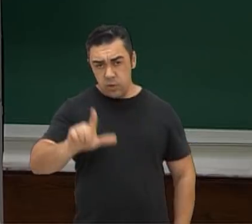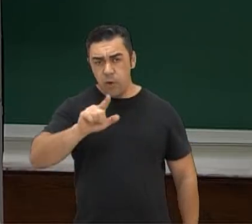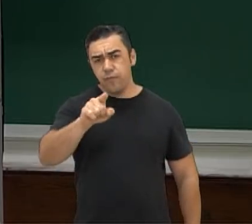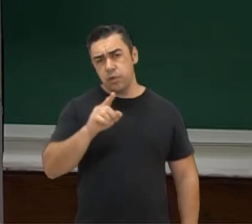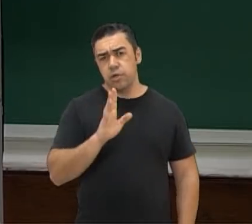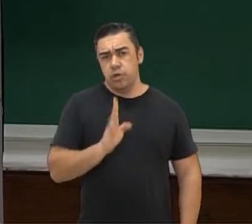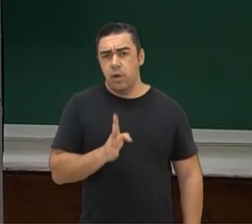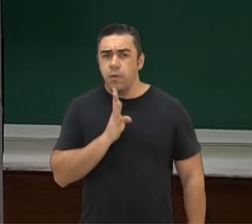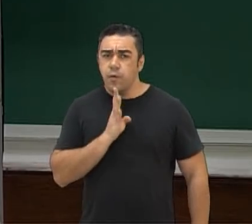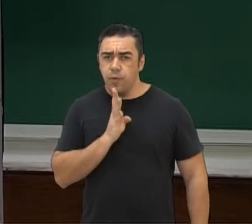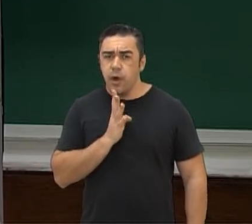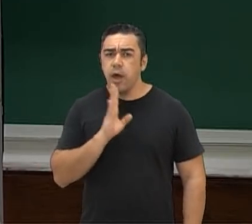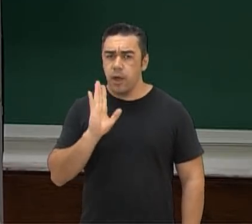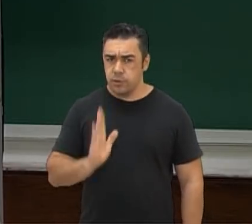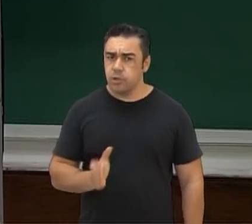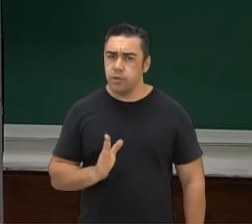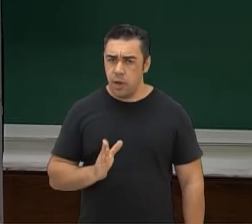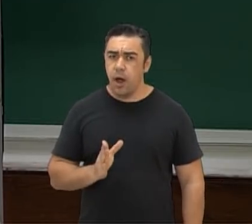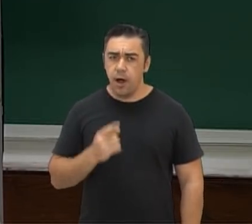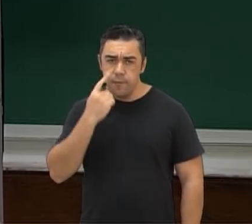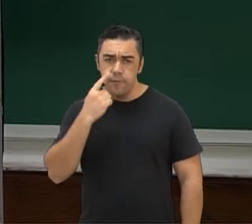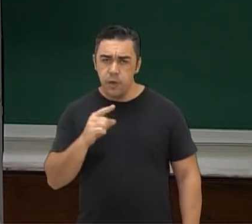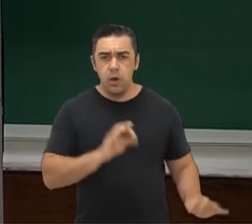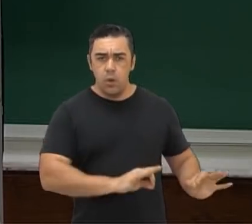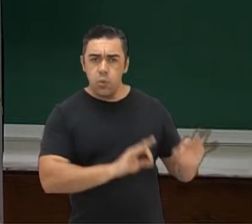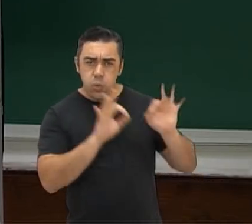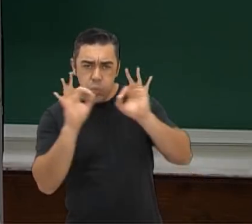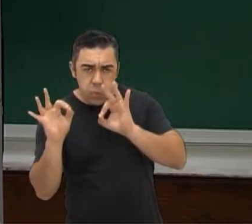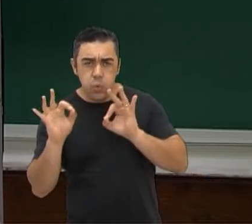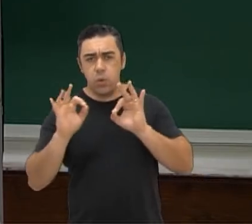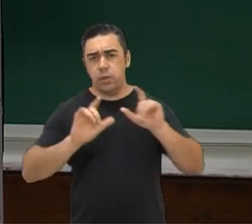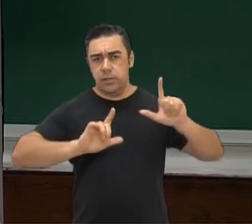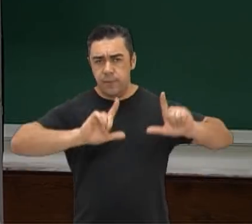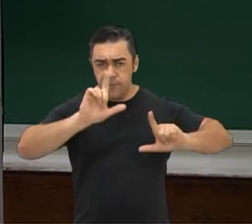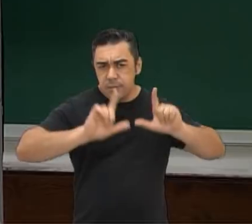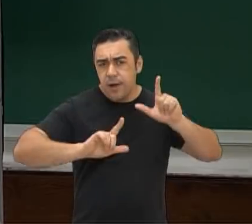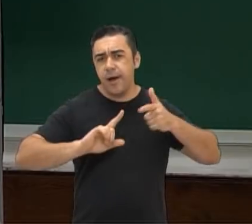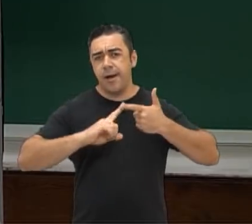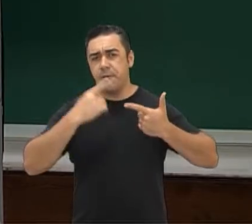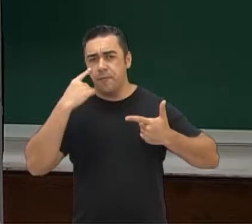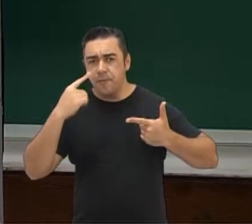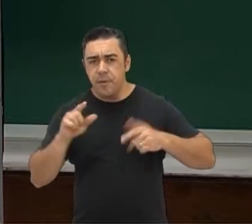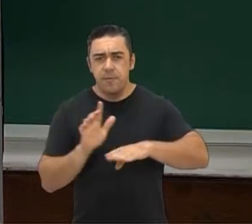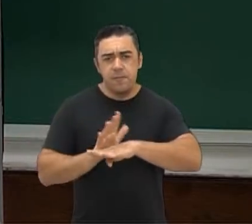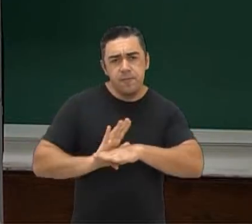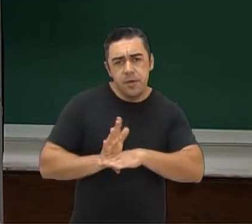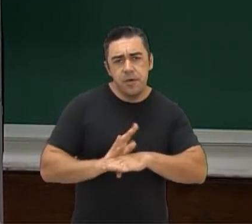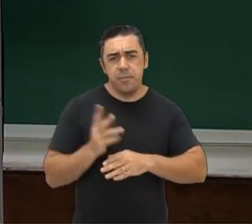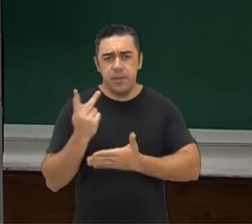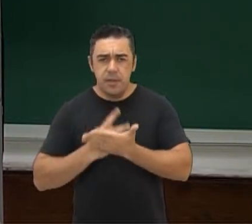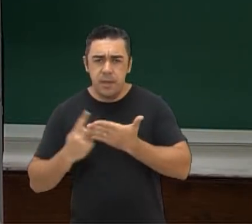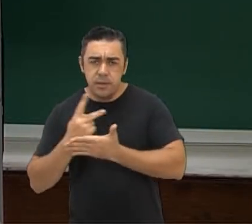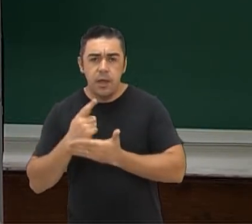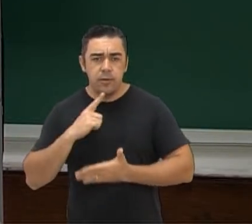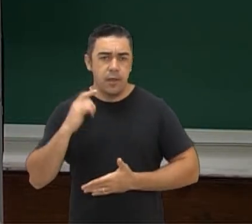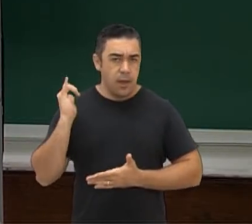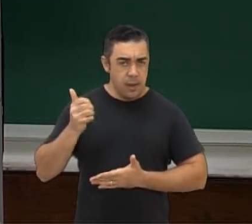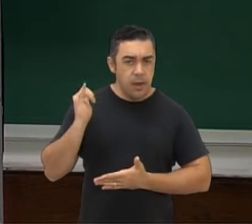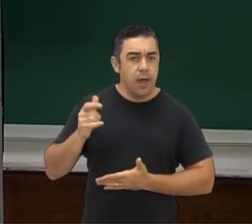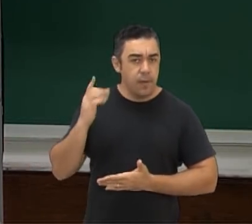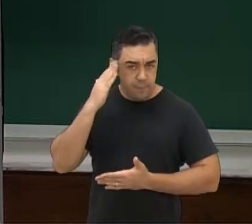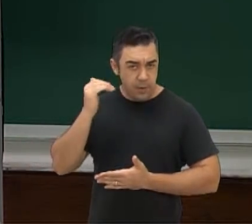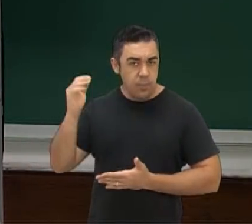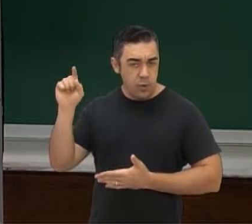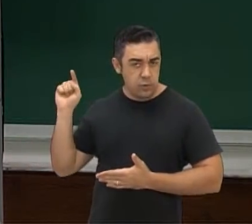leram, já tiveram a oportunidade de assistir de repente a desenhos, né, até filmes que ilustram essa narrativa tão